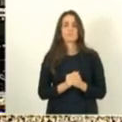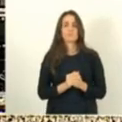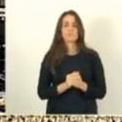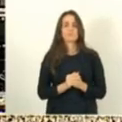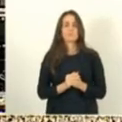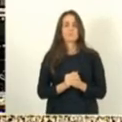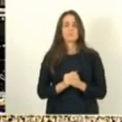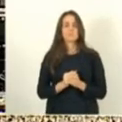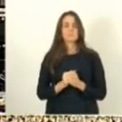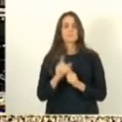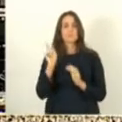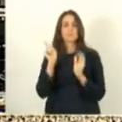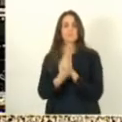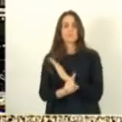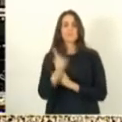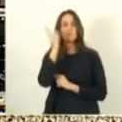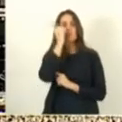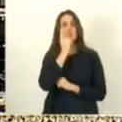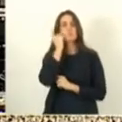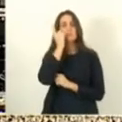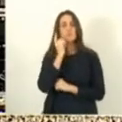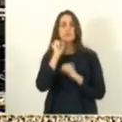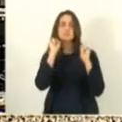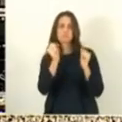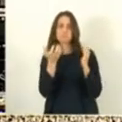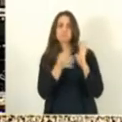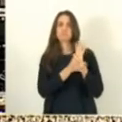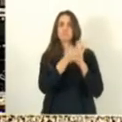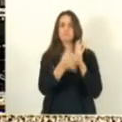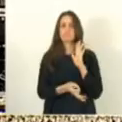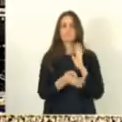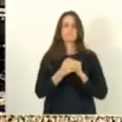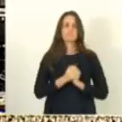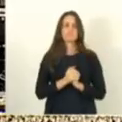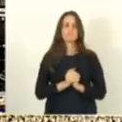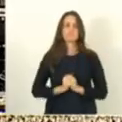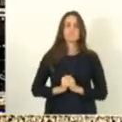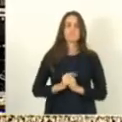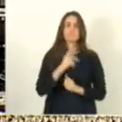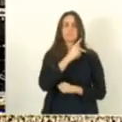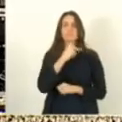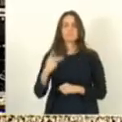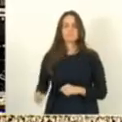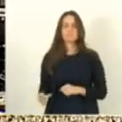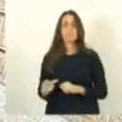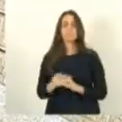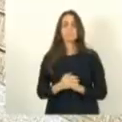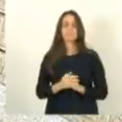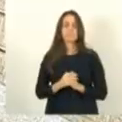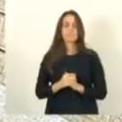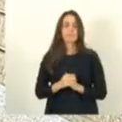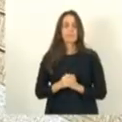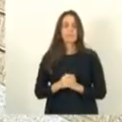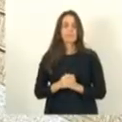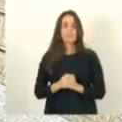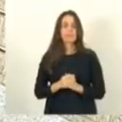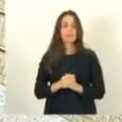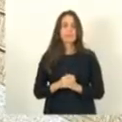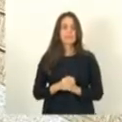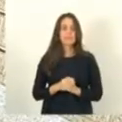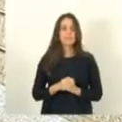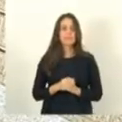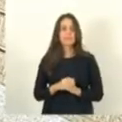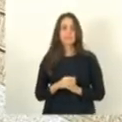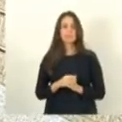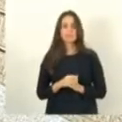Pergunto ao deputado se está apto a relatar. Senhor presidente, o projeto estava com o deputado Vandinho Leite,